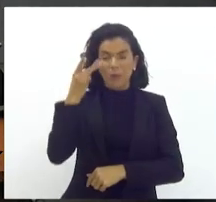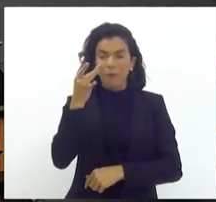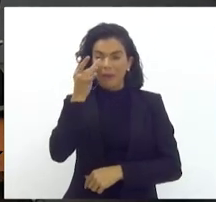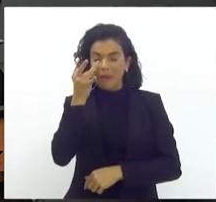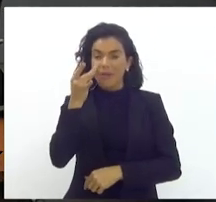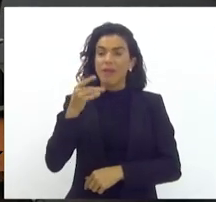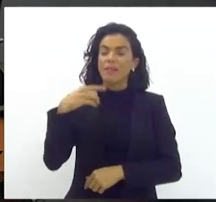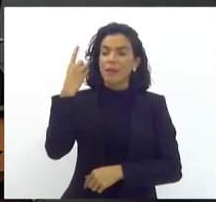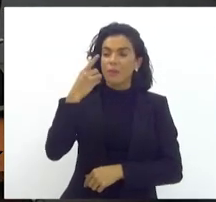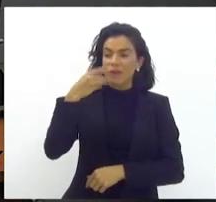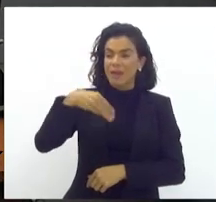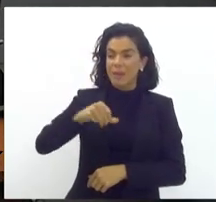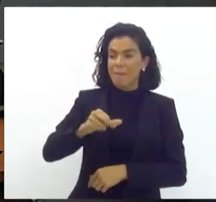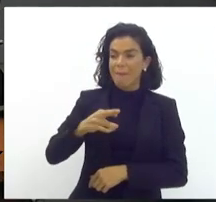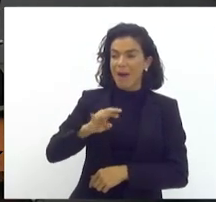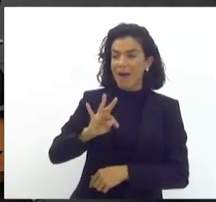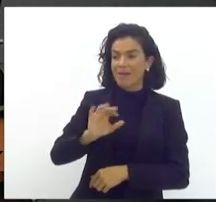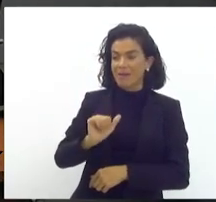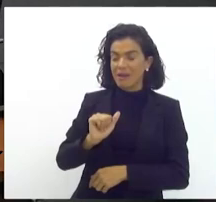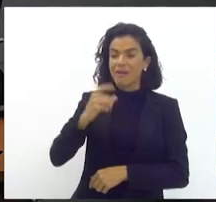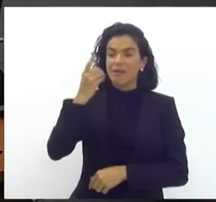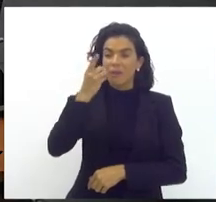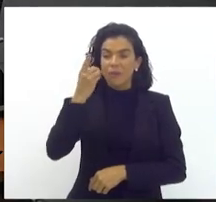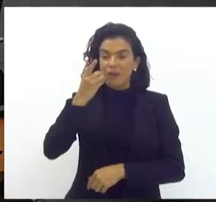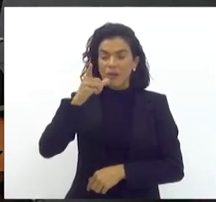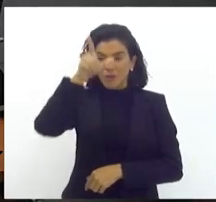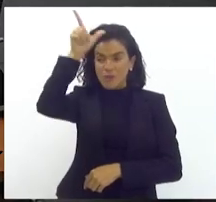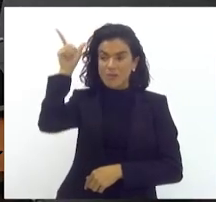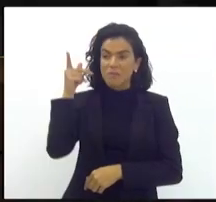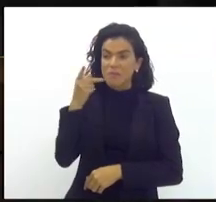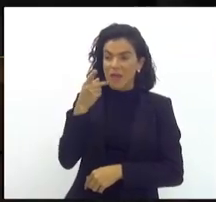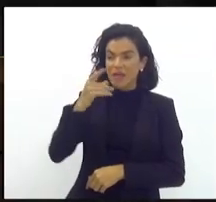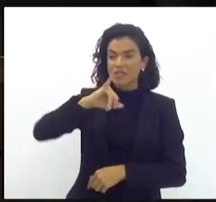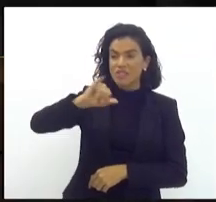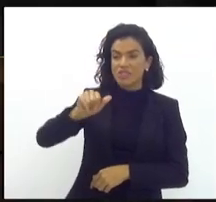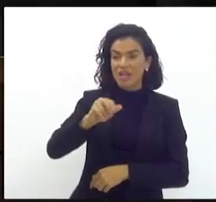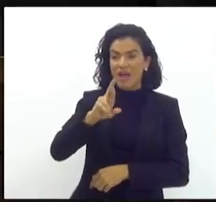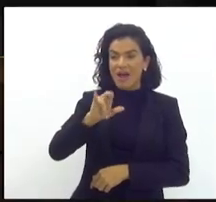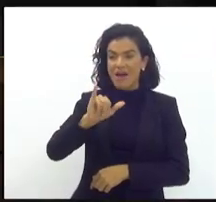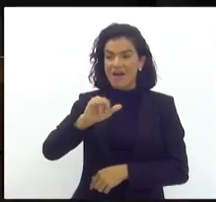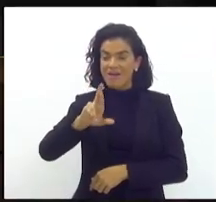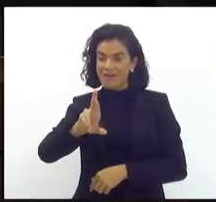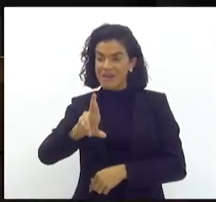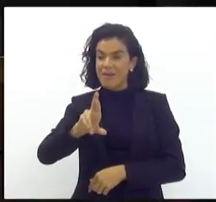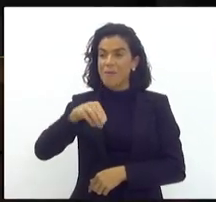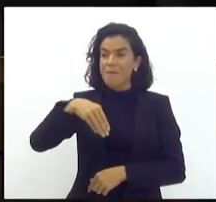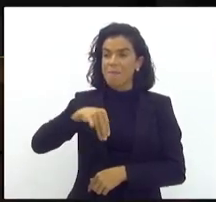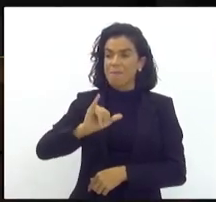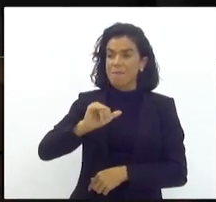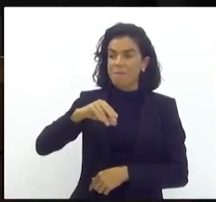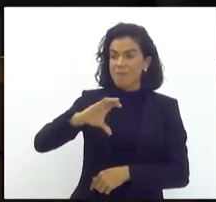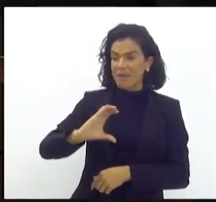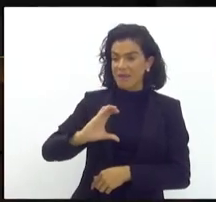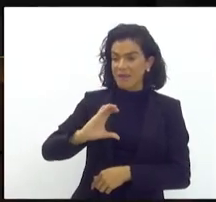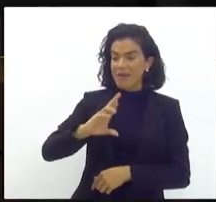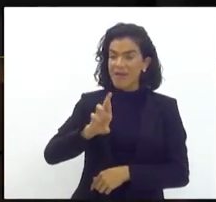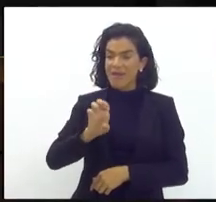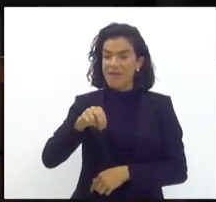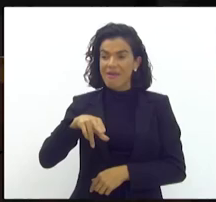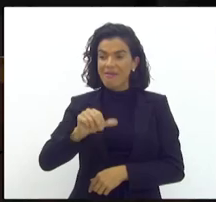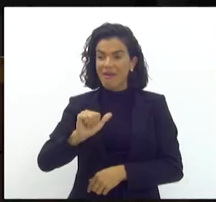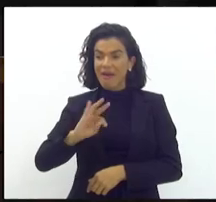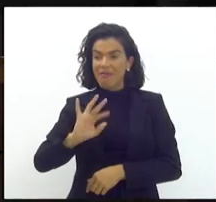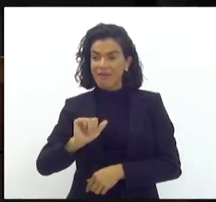Marta Rocha Deputado Luiz Paulo Anderson Gualberto Jari link Dionísio Renato